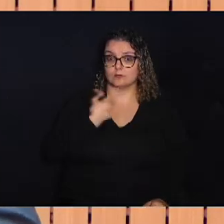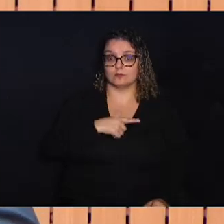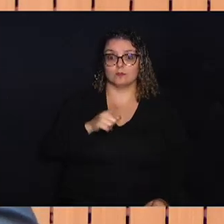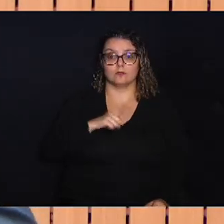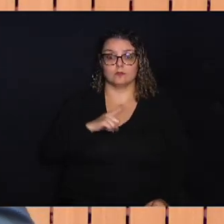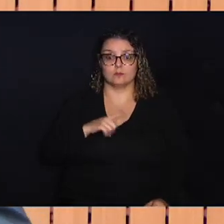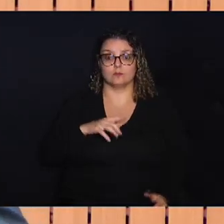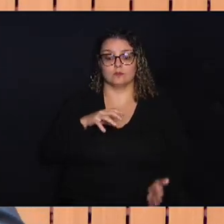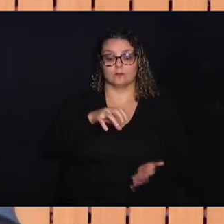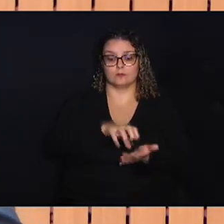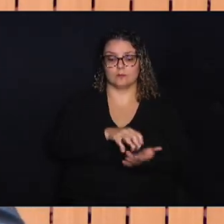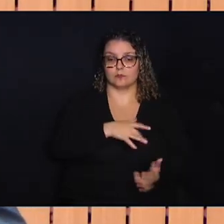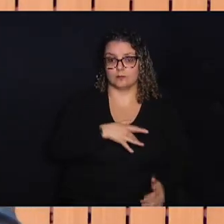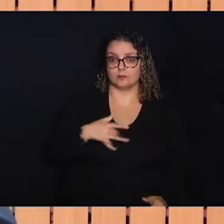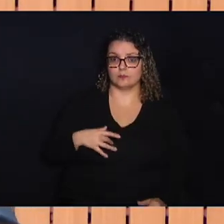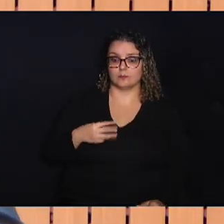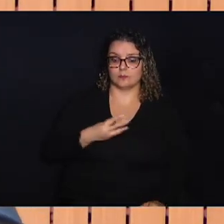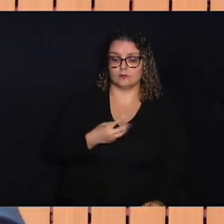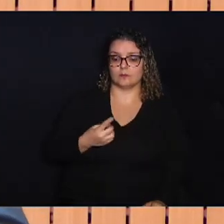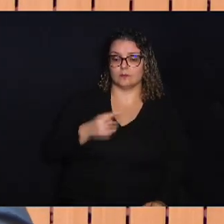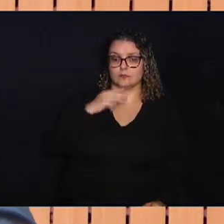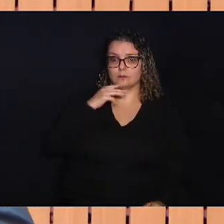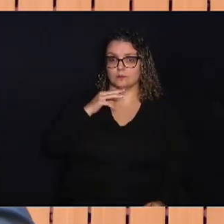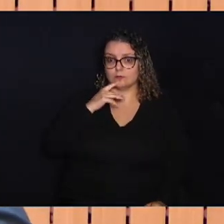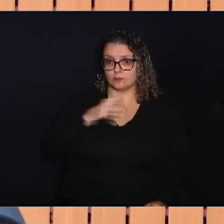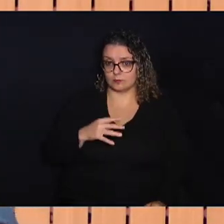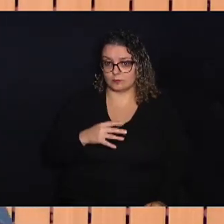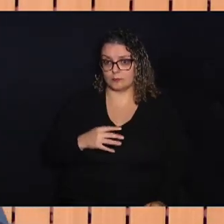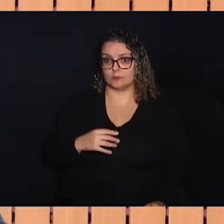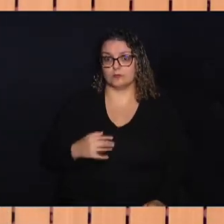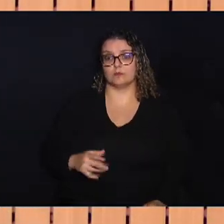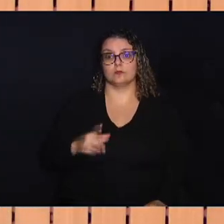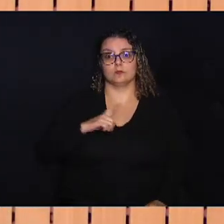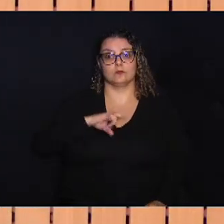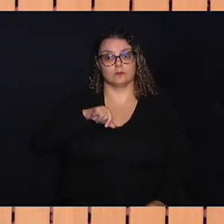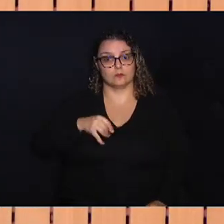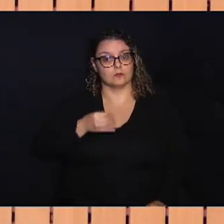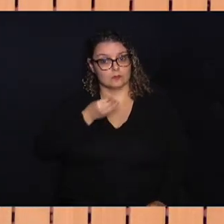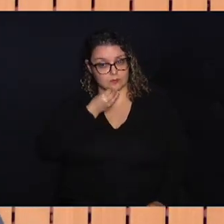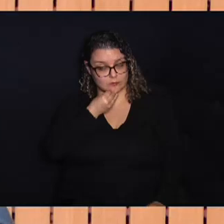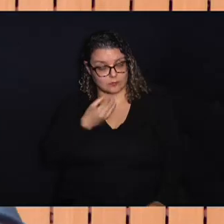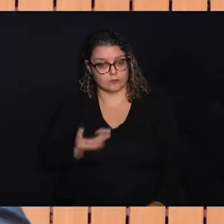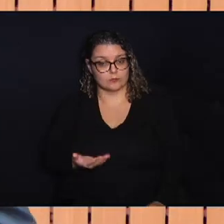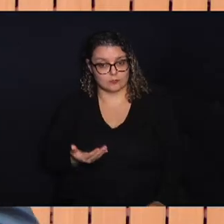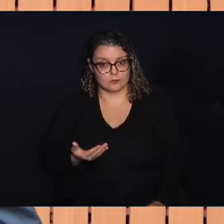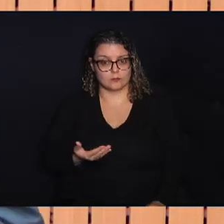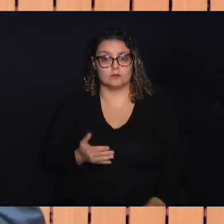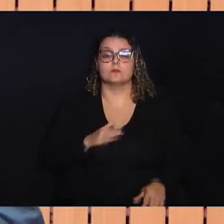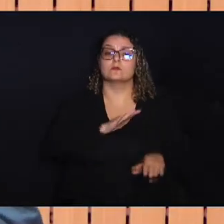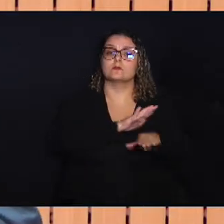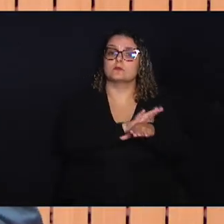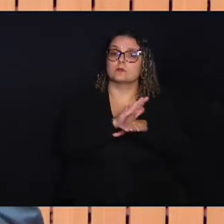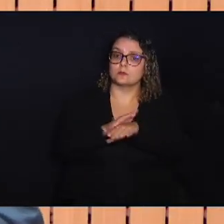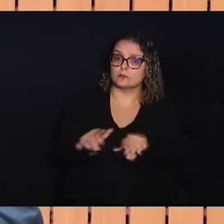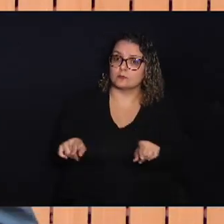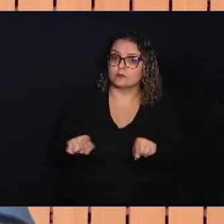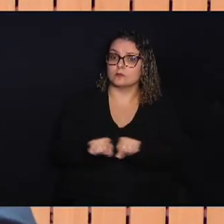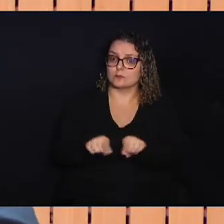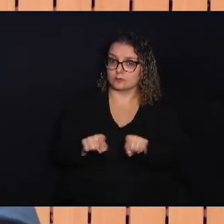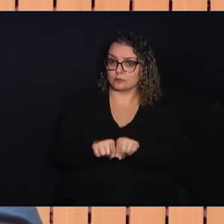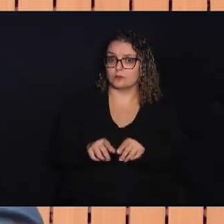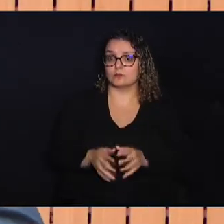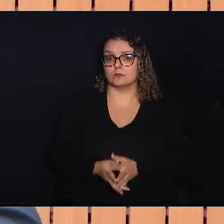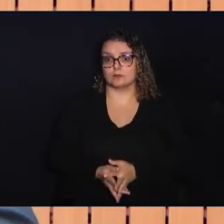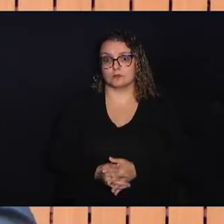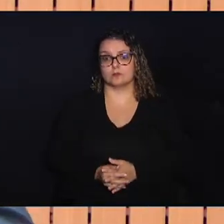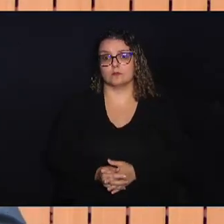um centro de saúde do 31 de março, o qual tive a oportunidade de auxiliar também